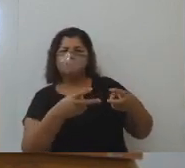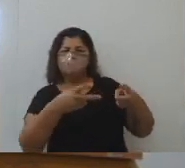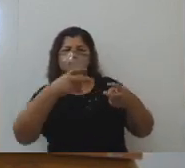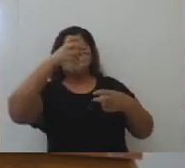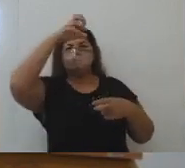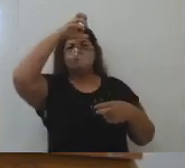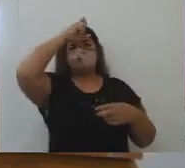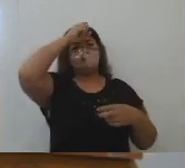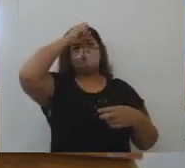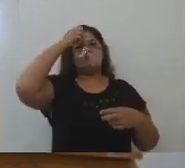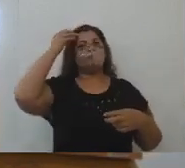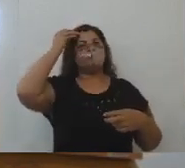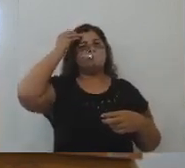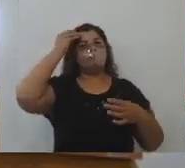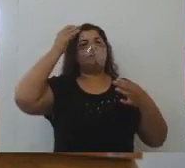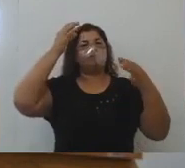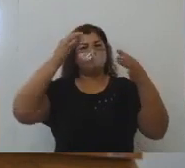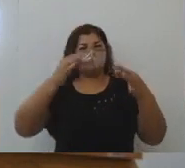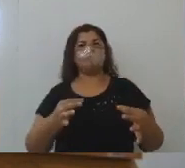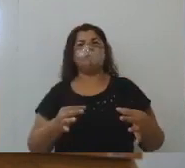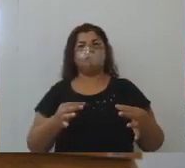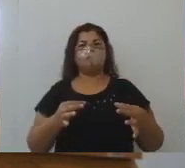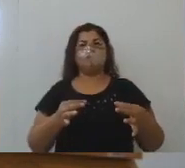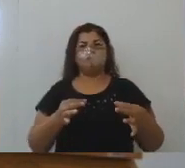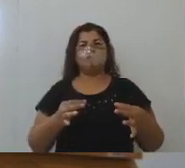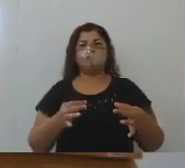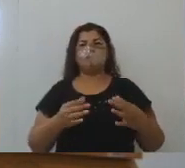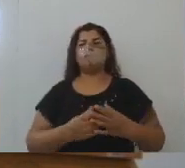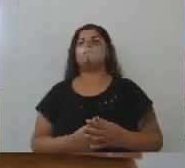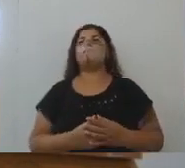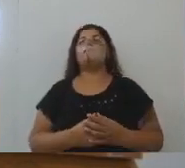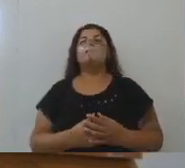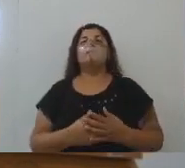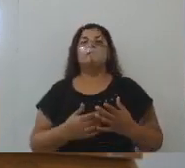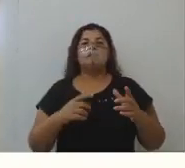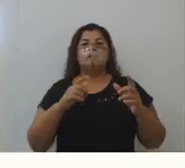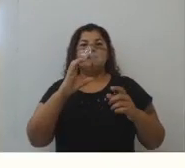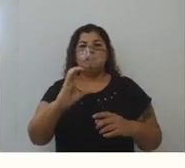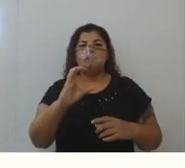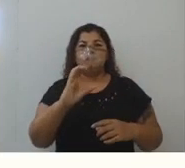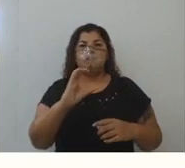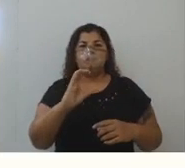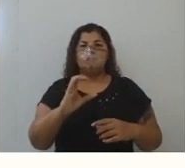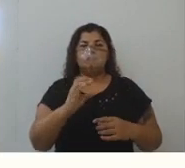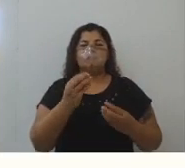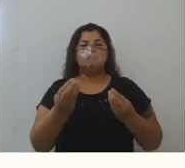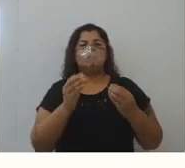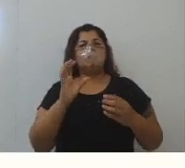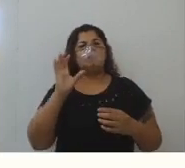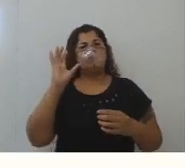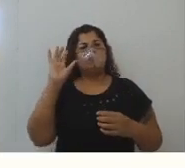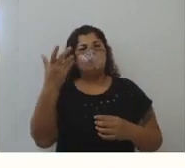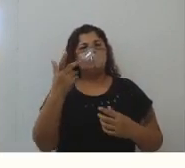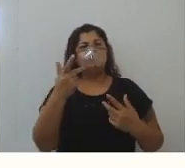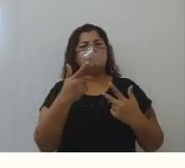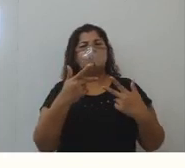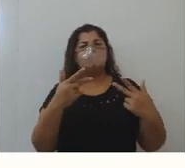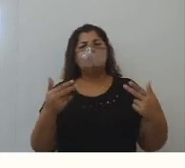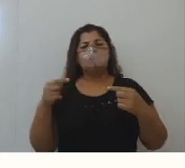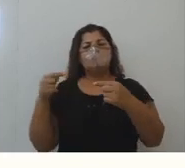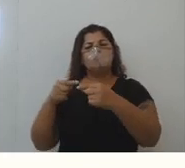experiências. Essa é a resposta certa para essa questão. Na letra C eu tenho tomar decisões fundamentadas